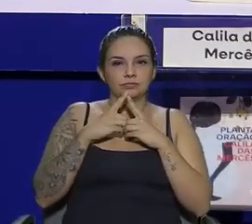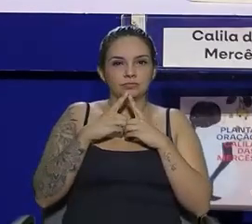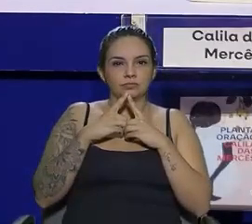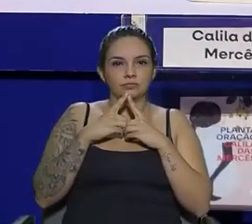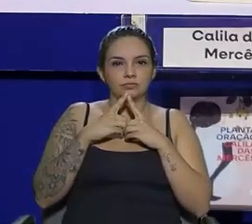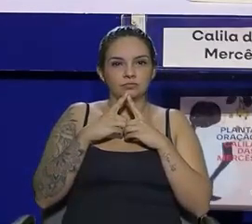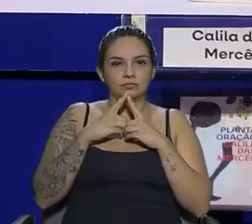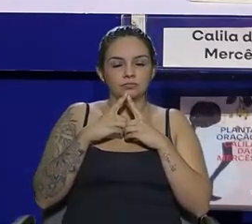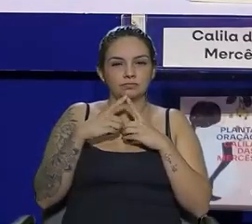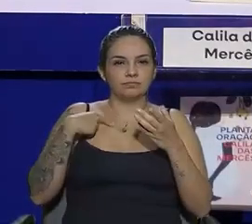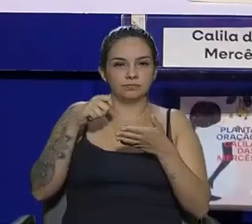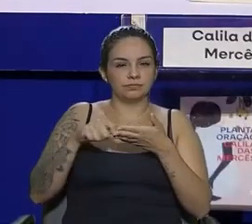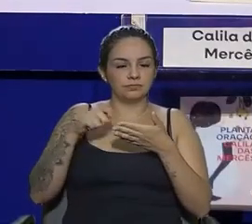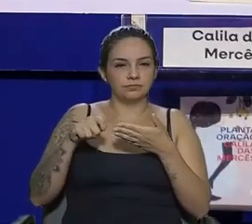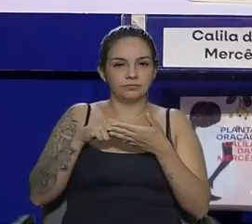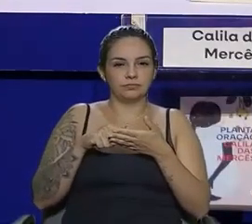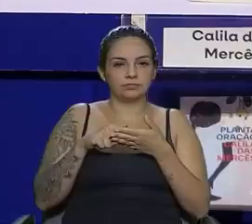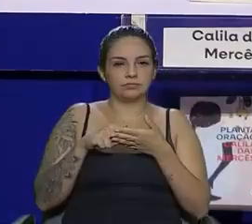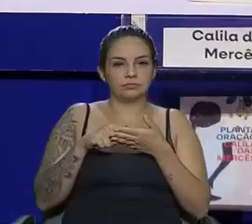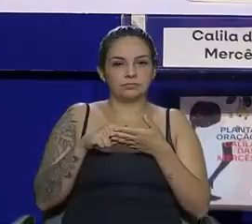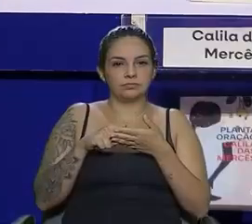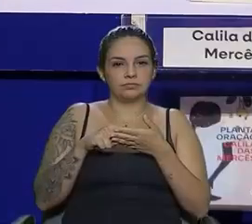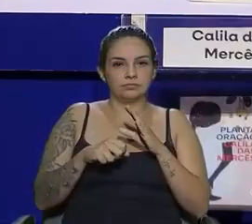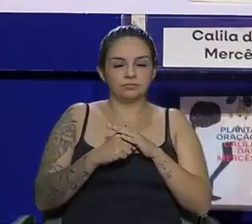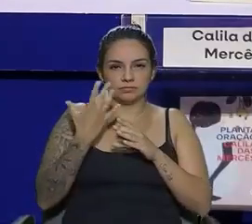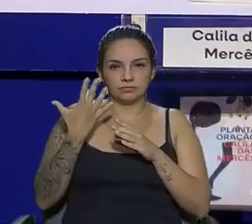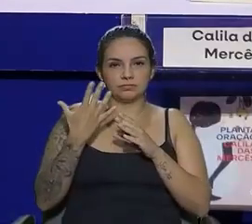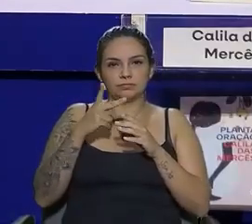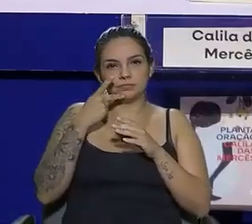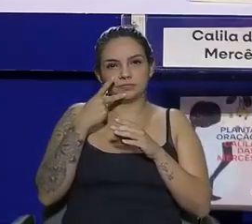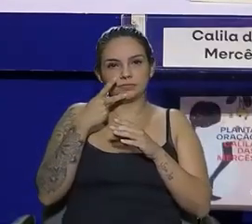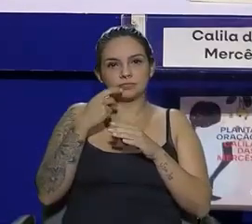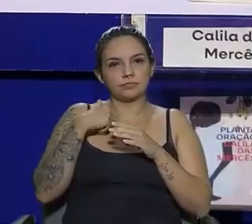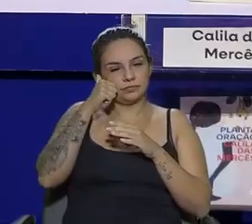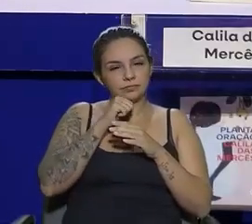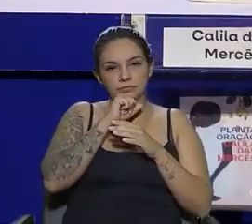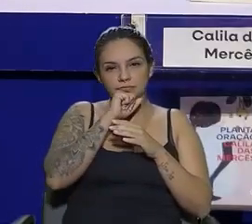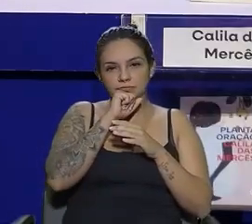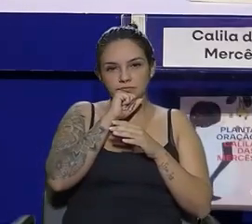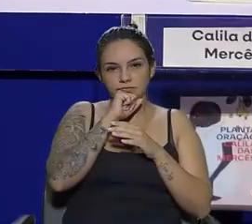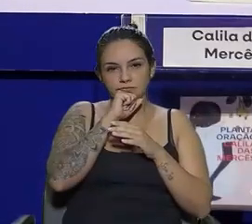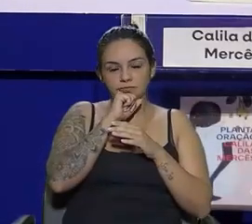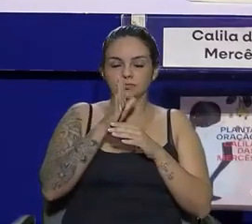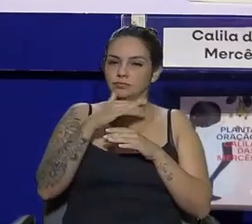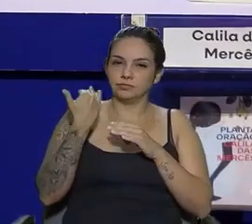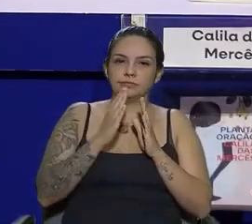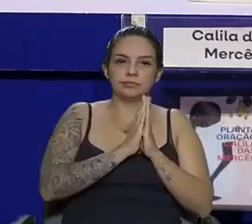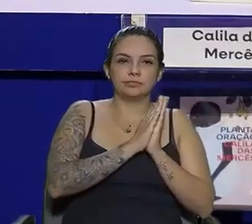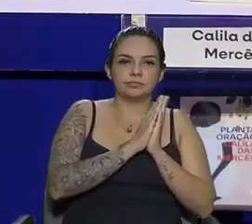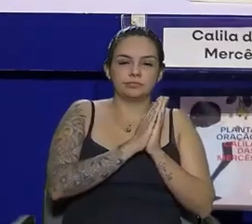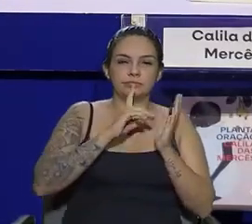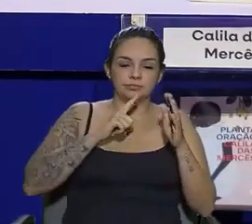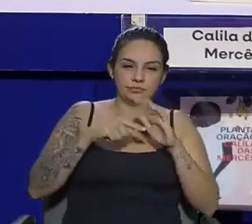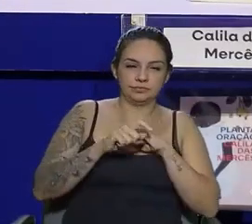Então, eu escrevo, muitas vezes, falando ainda com minha mãe. Então, minha mãe já faleceu, eu